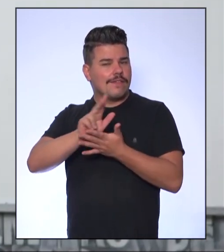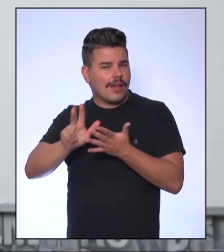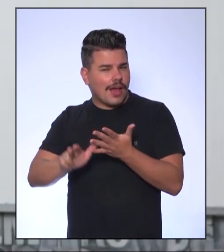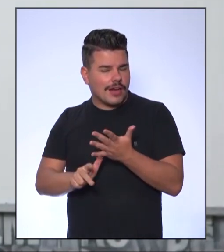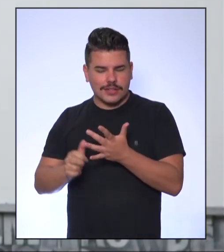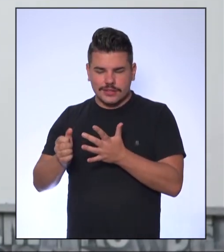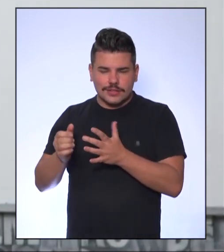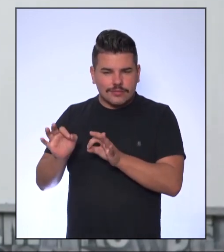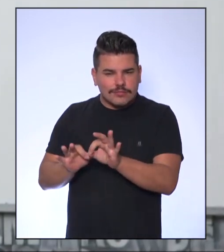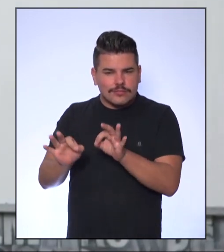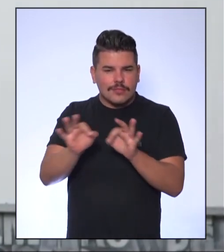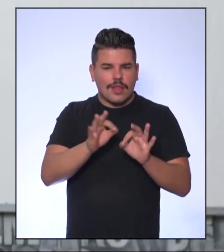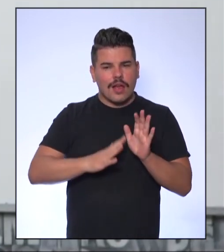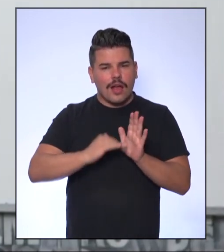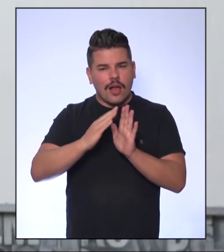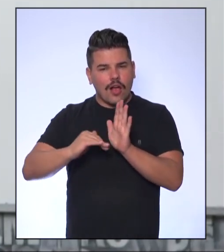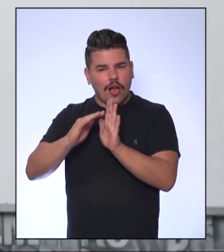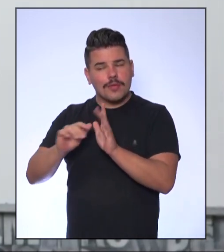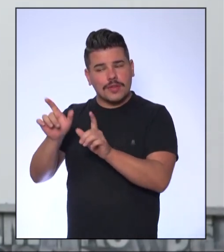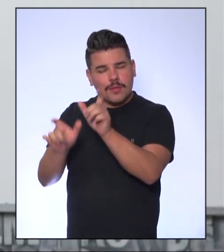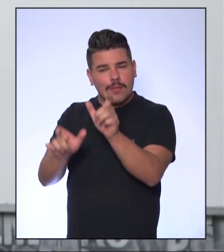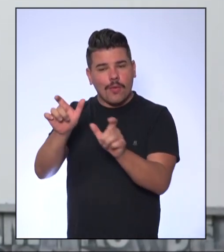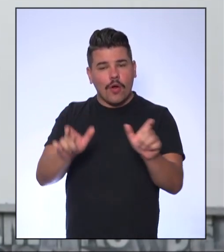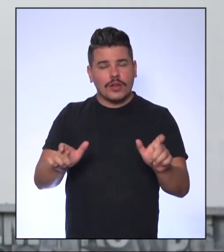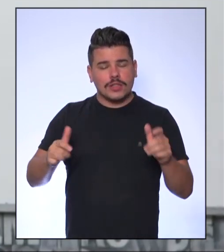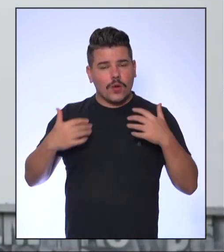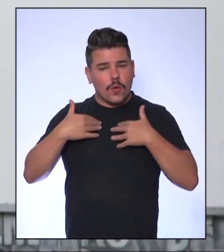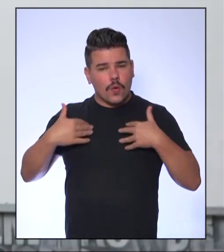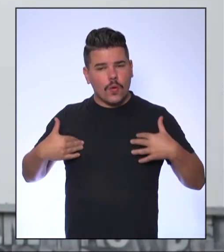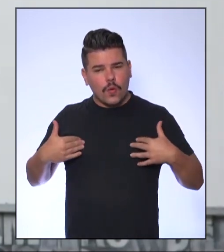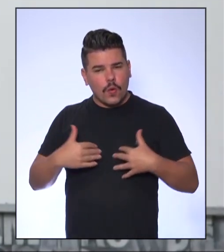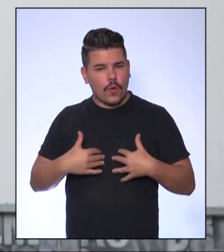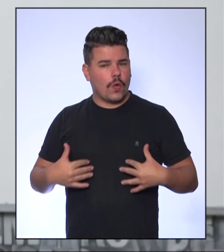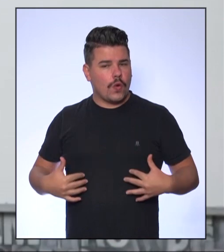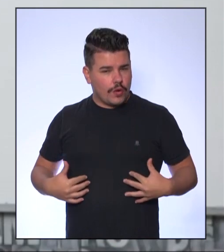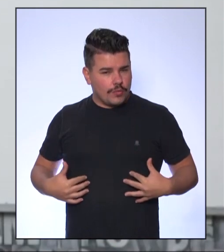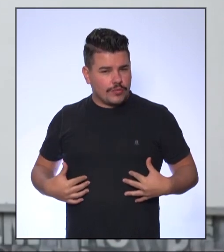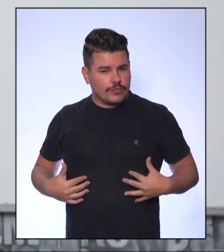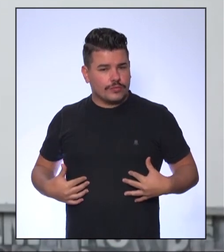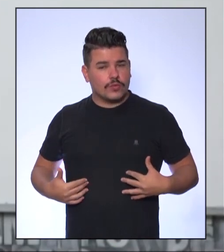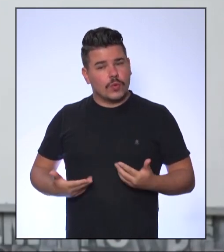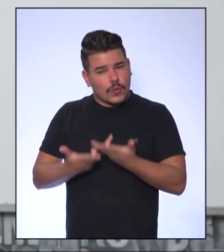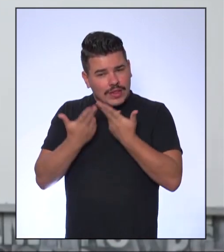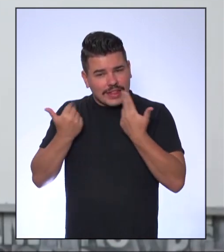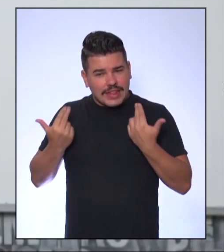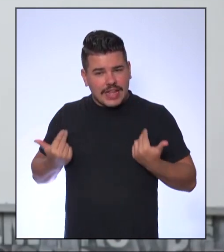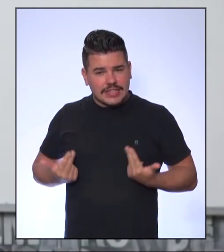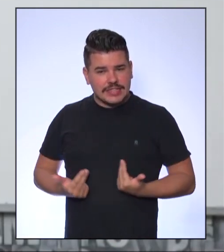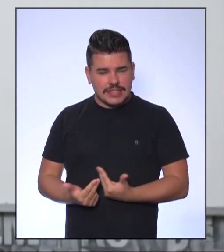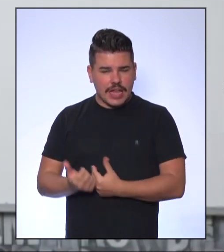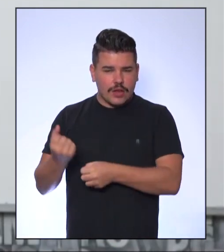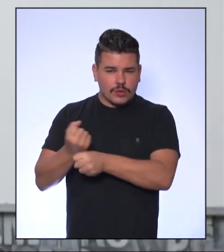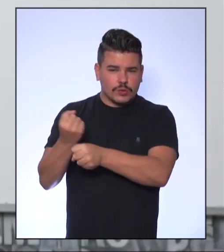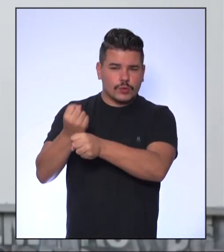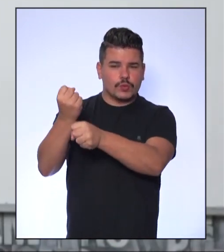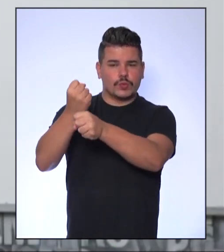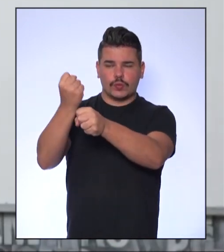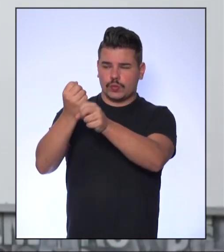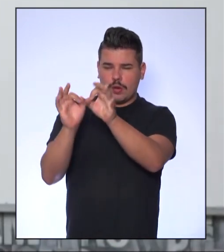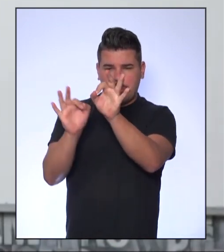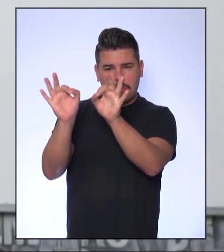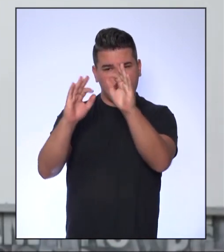plenitude, no auge da sua forma física, e aí o corpo volta a ganhar